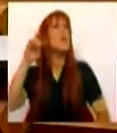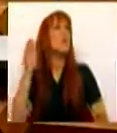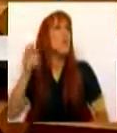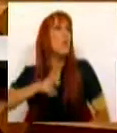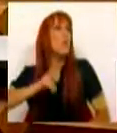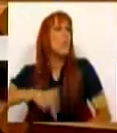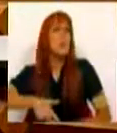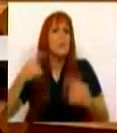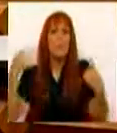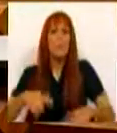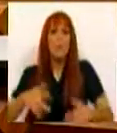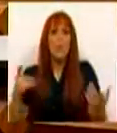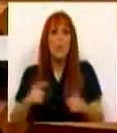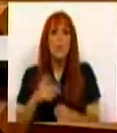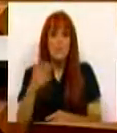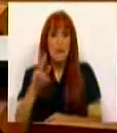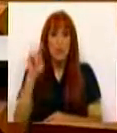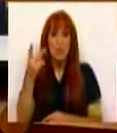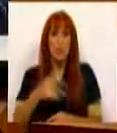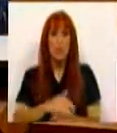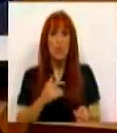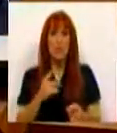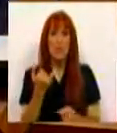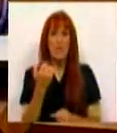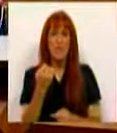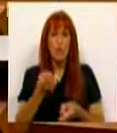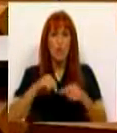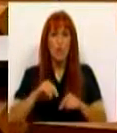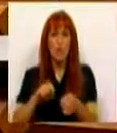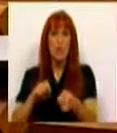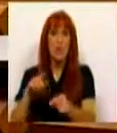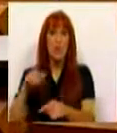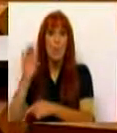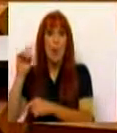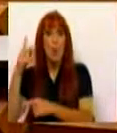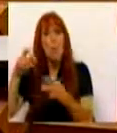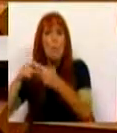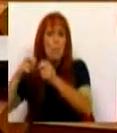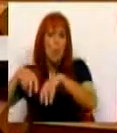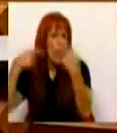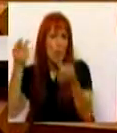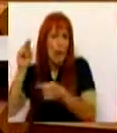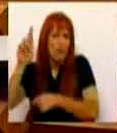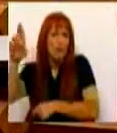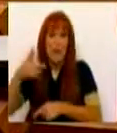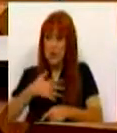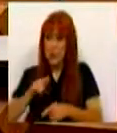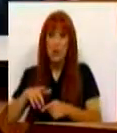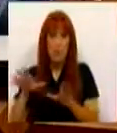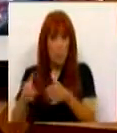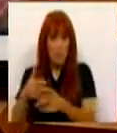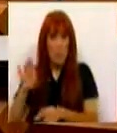Banco de Portugal tem, em 2 semanas, 5 reuniões com o Banco X, que tem problemas. Portanto, o que vocês querem, a bancada do